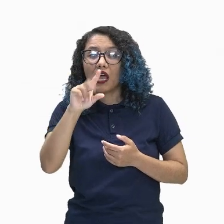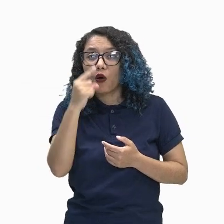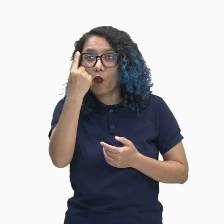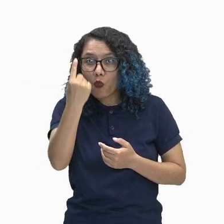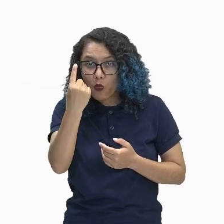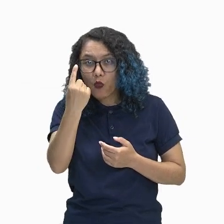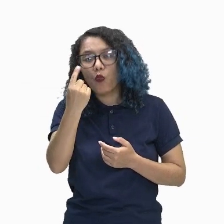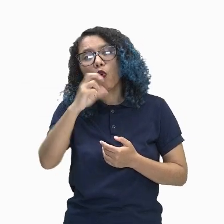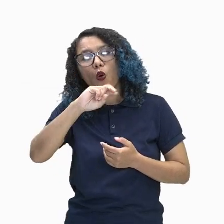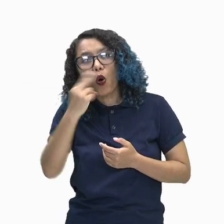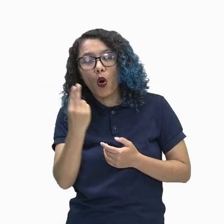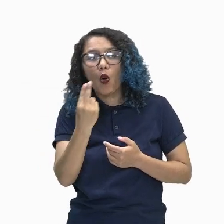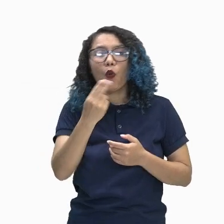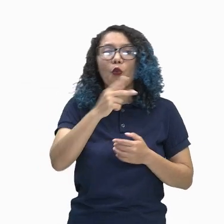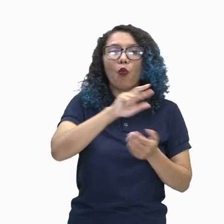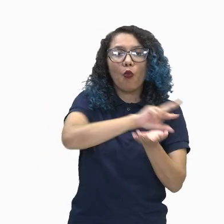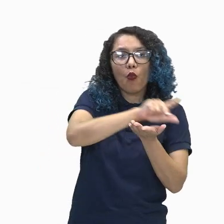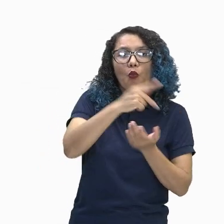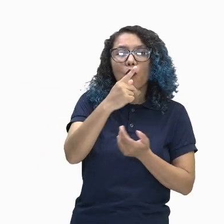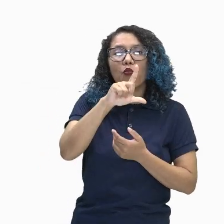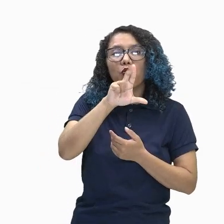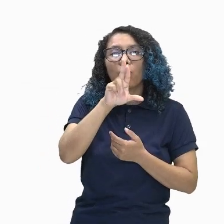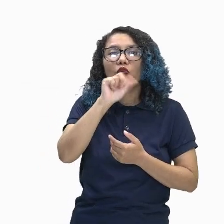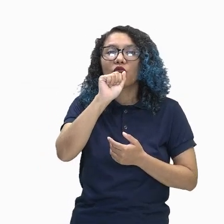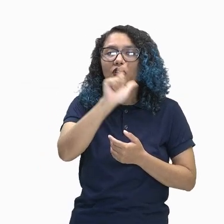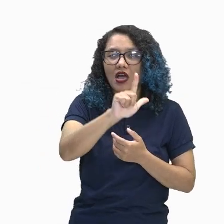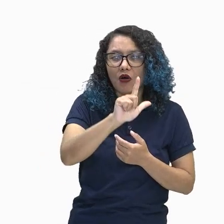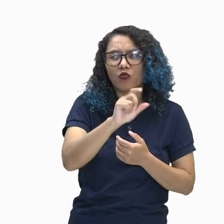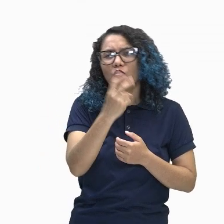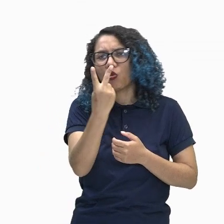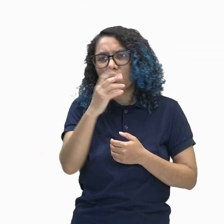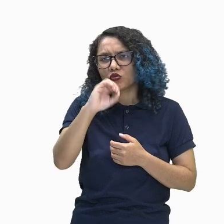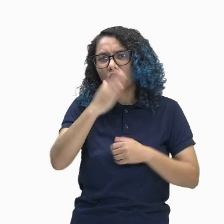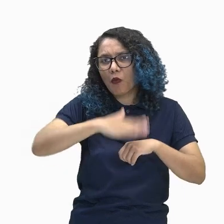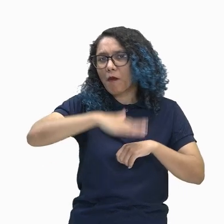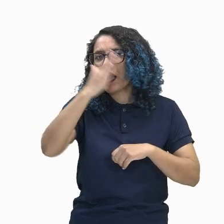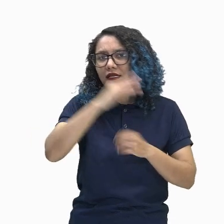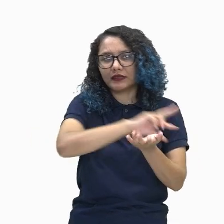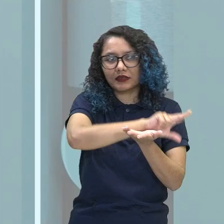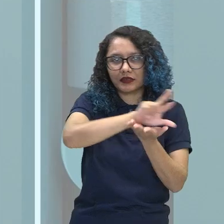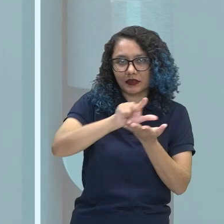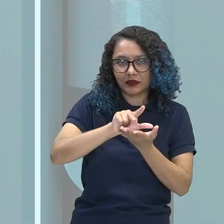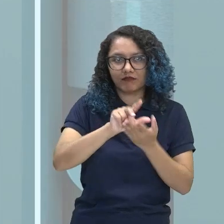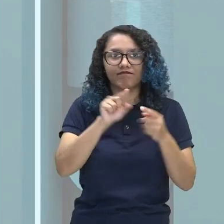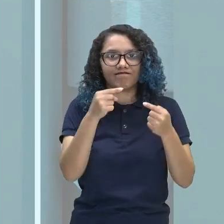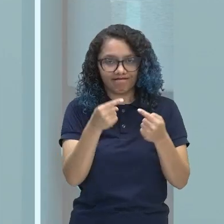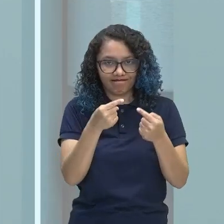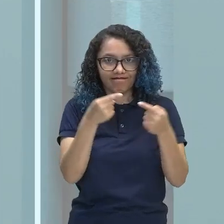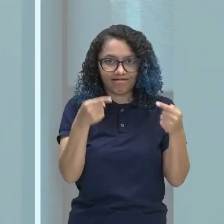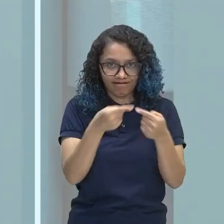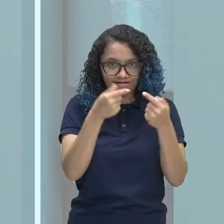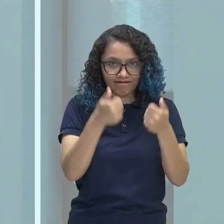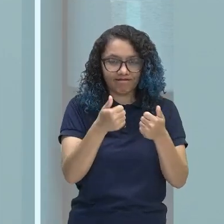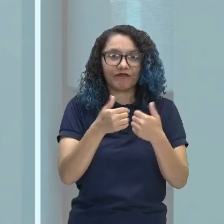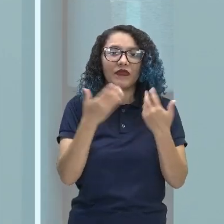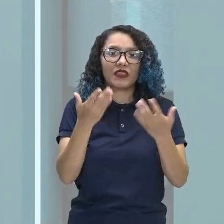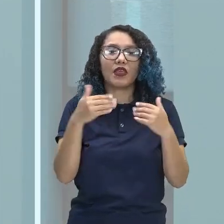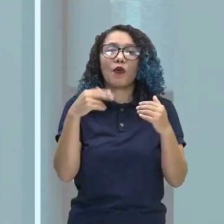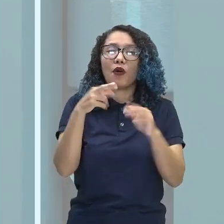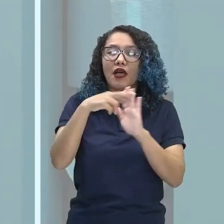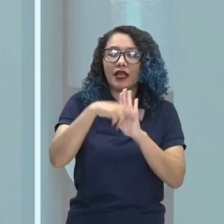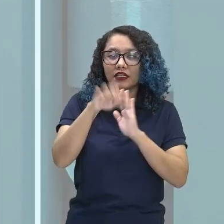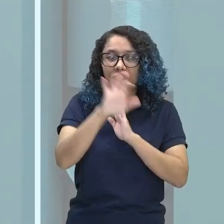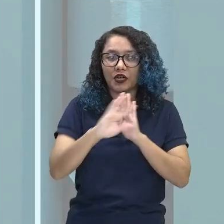Plural, quando você possui dois ou mais. Então, voltando aqui comigo, regra geral da concordância nominal,